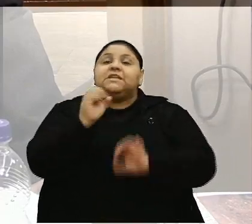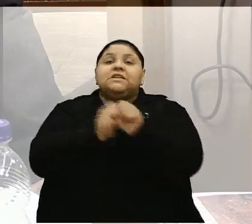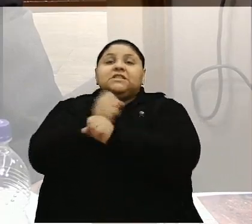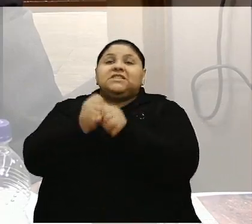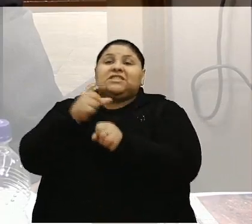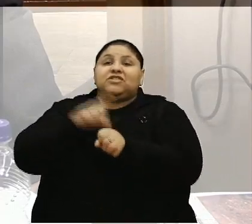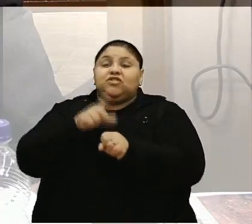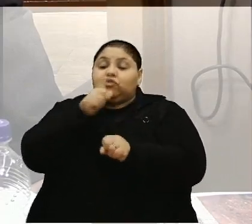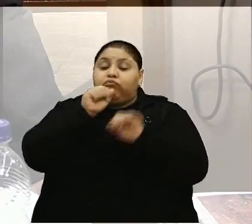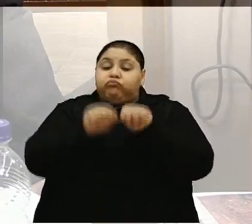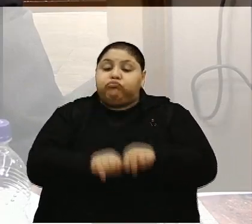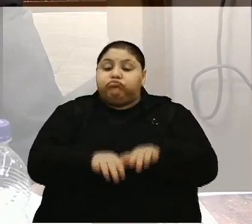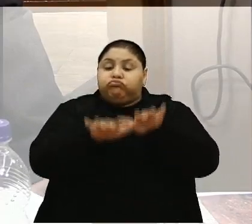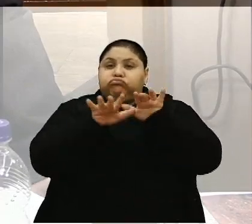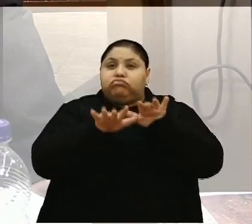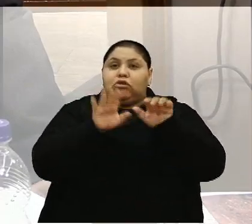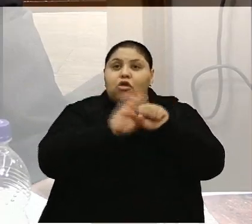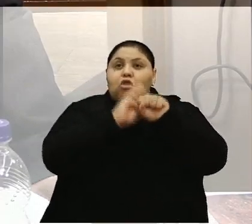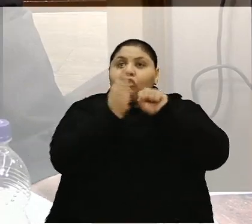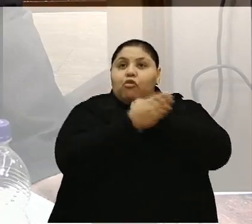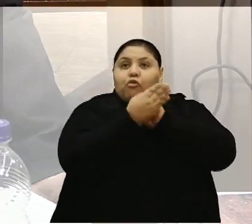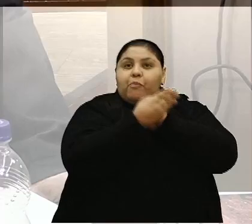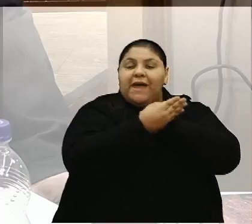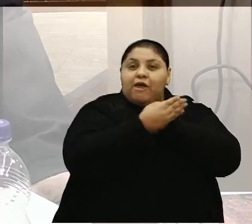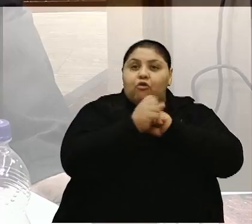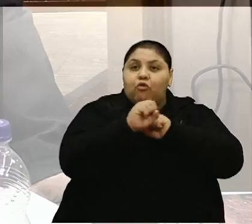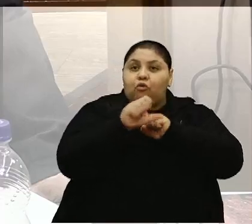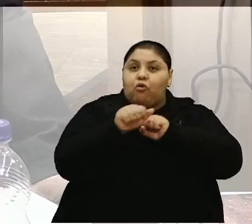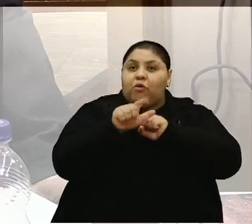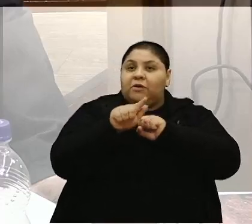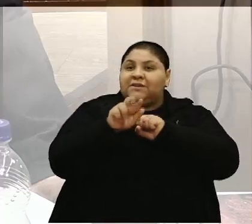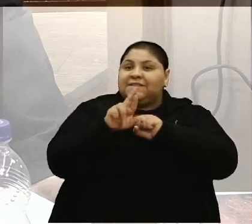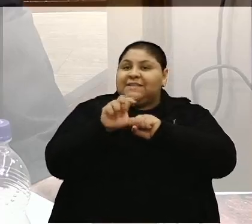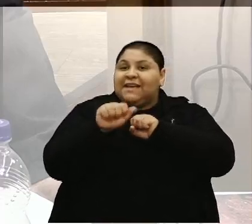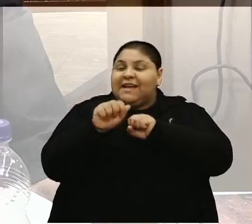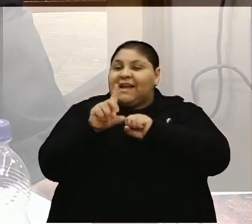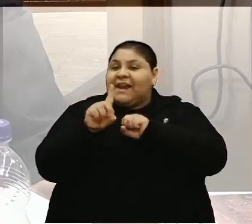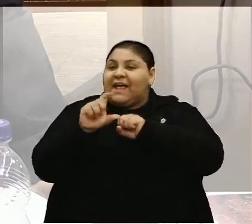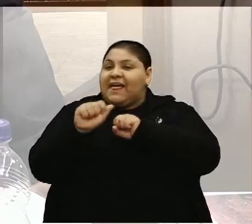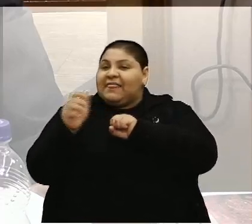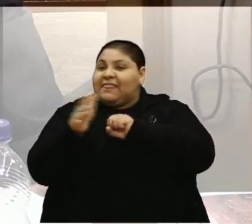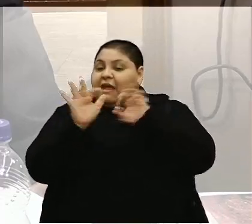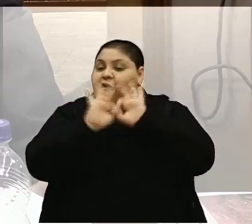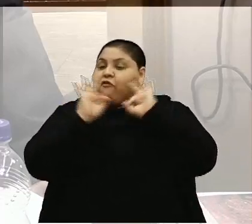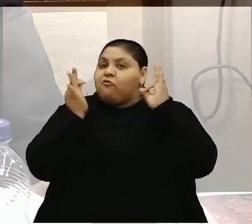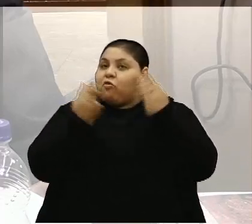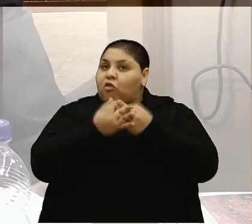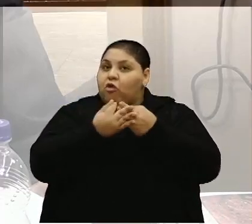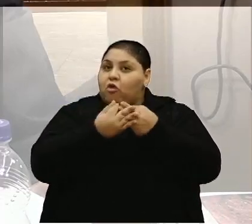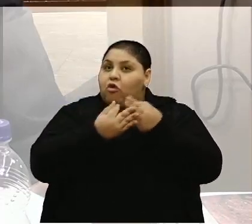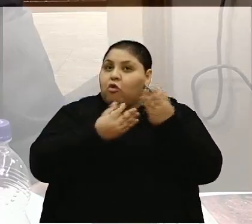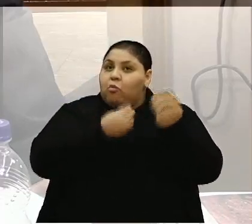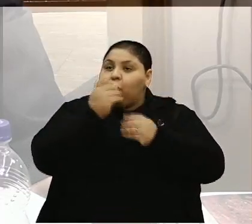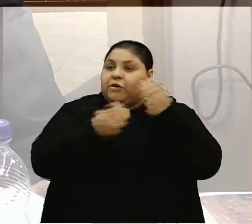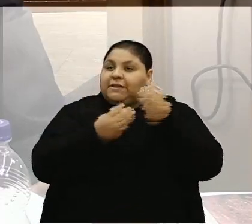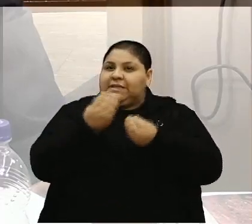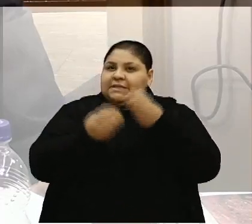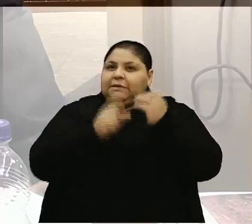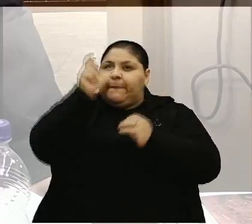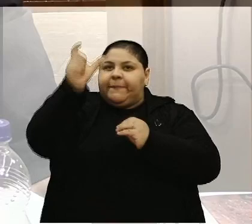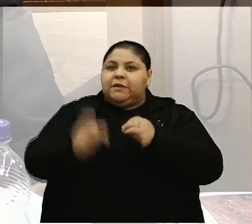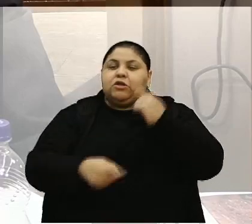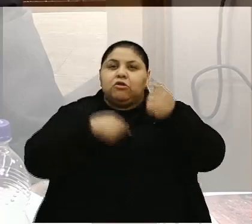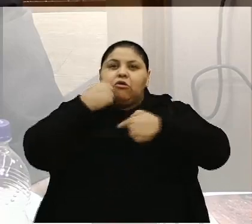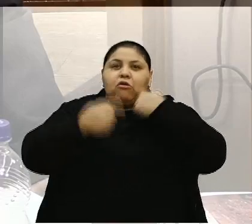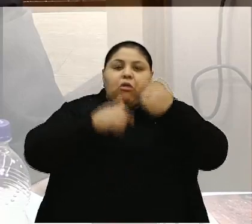tinha alagamentos no Sagrada Família, aquela obra foi realizada, não teve um alagamento. Então, muita gente que criticou, que disse, o prefeito está abrindo buraco em